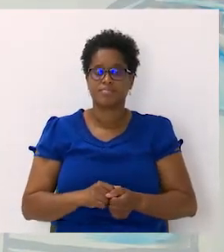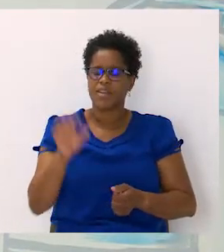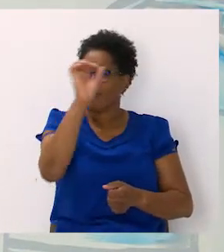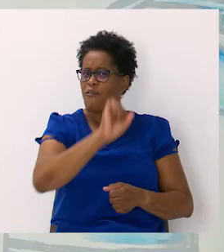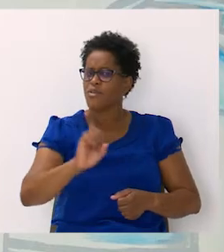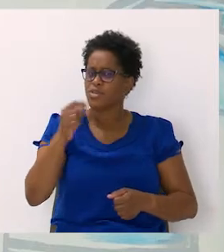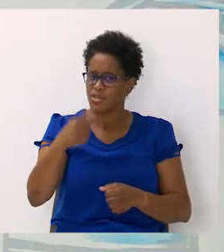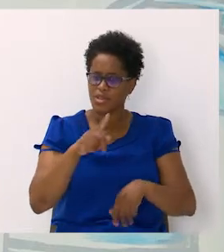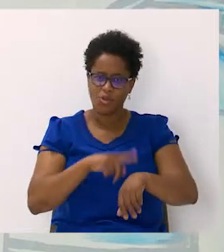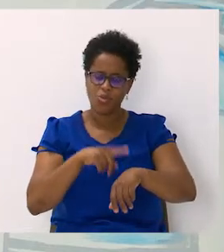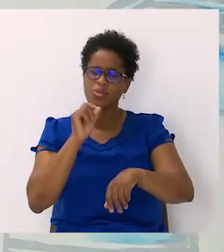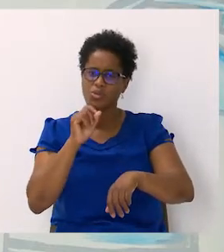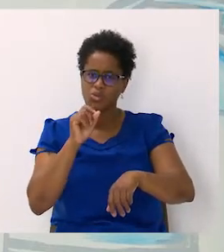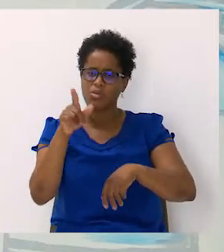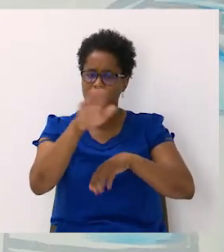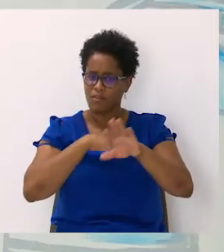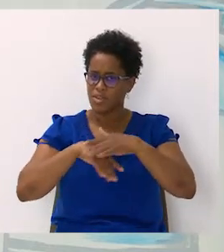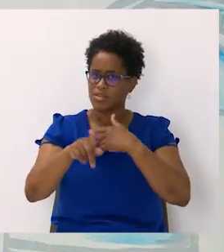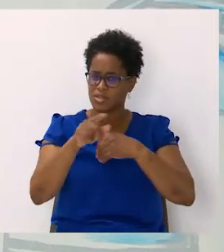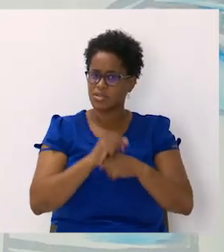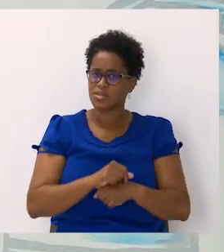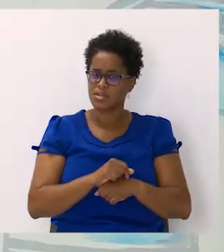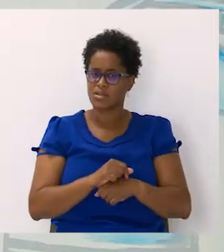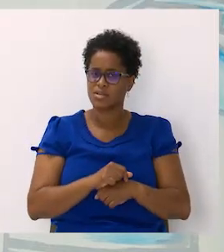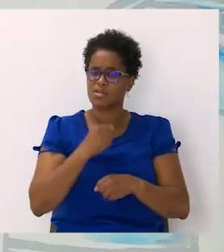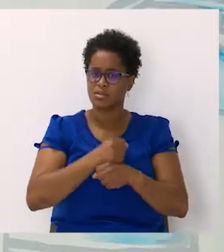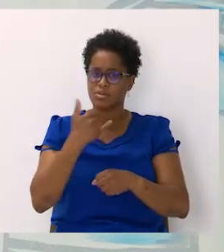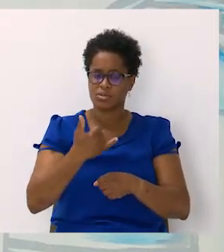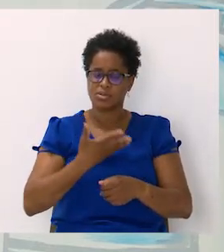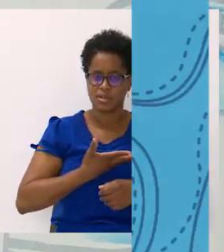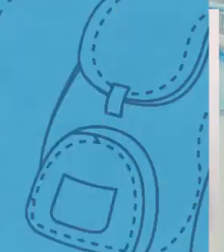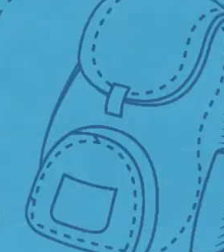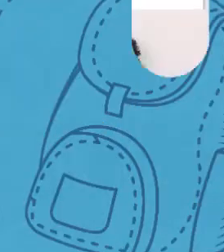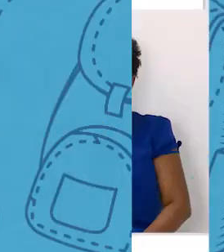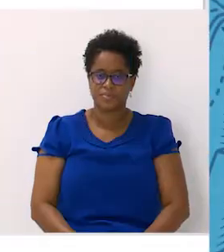têm 1 minuto para resolver exercício D.